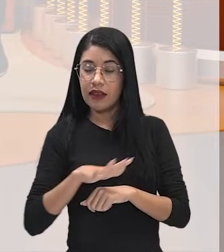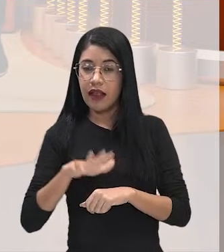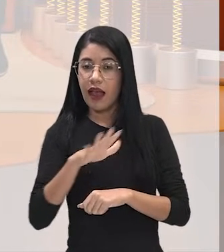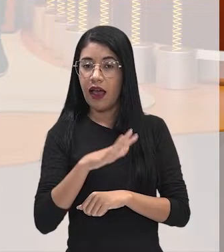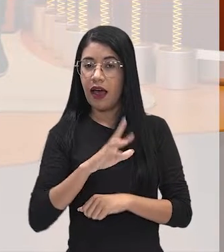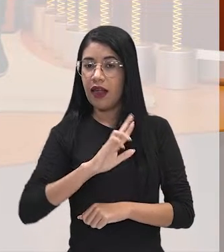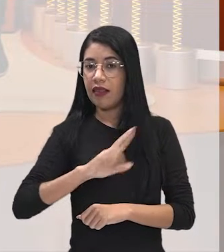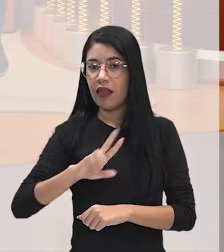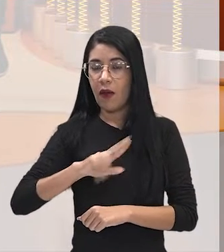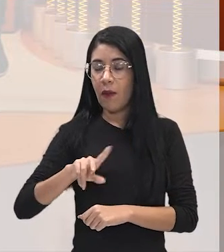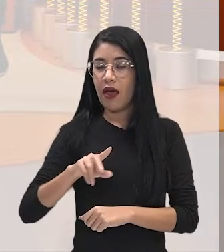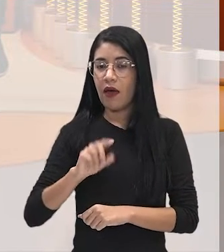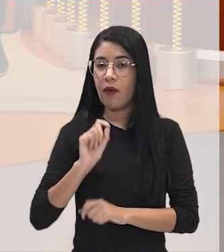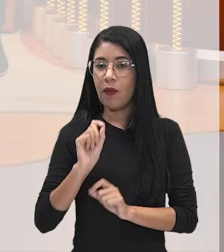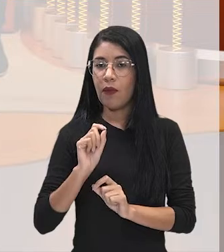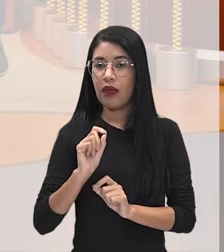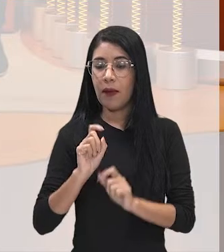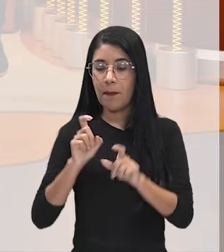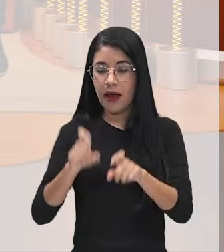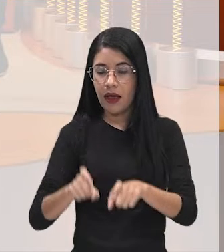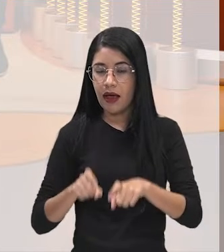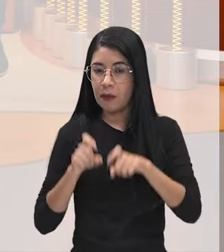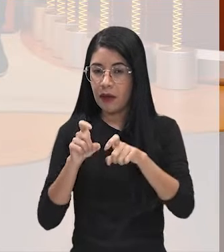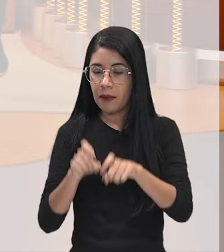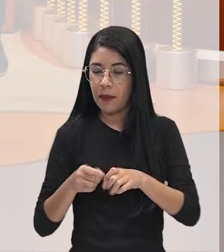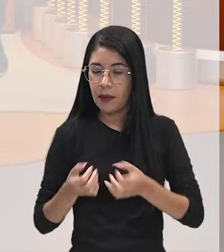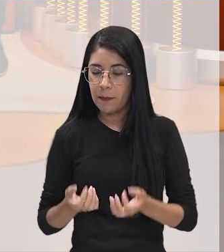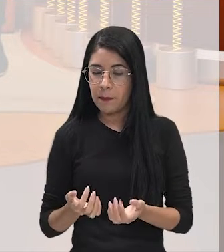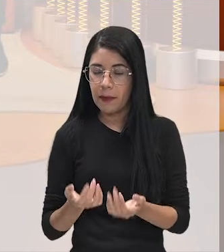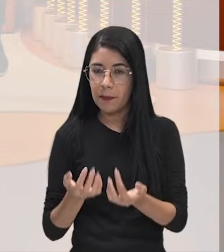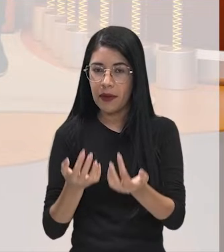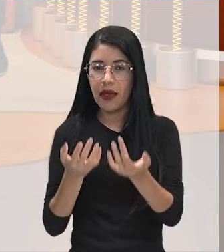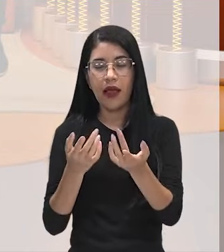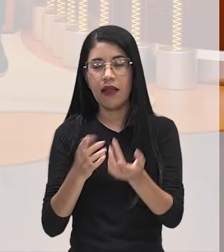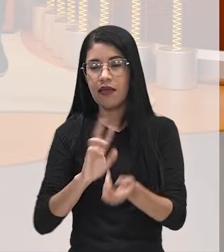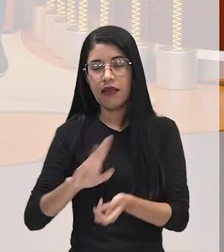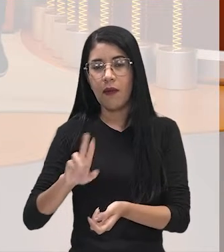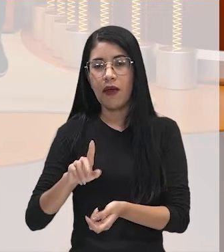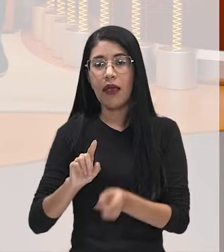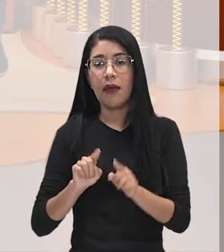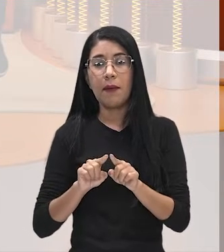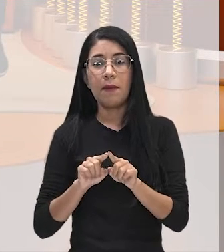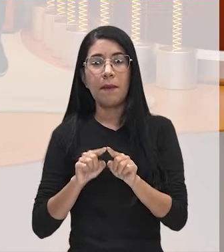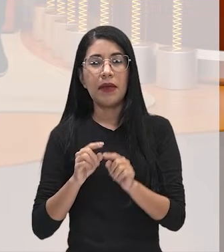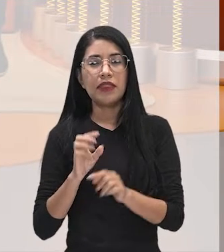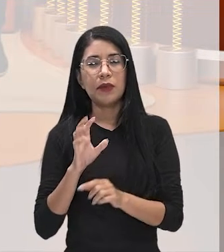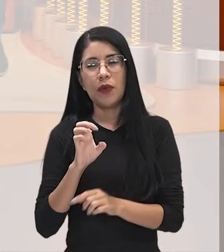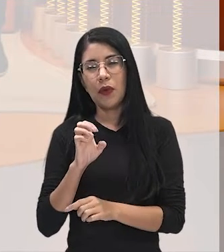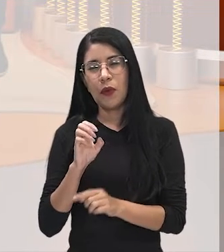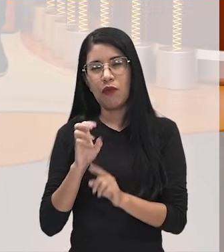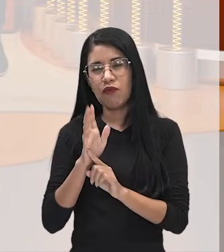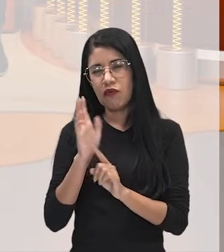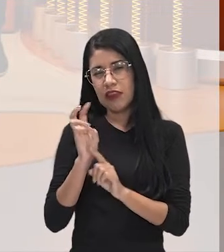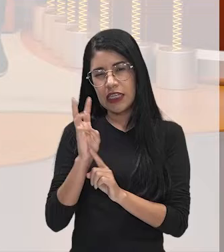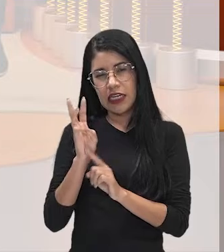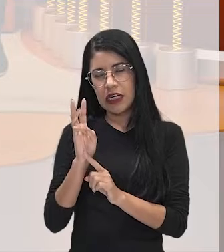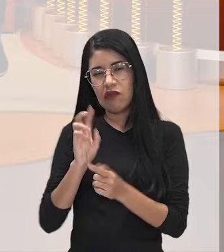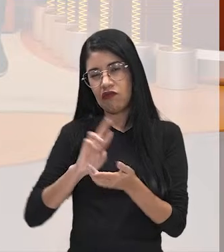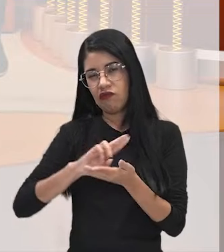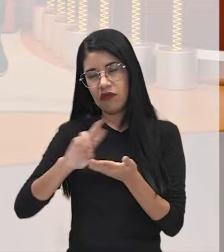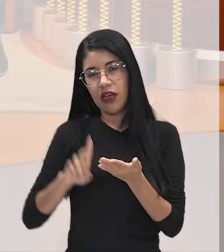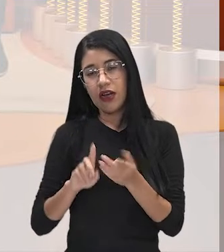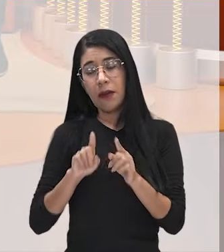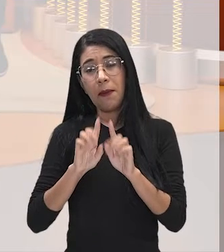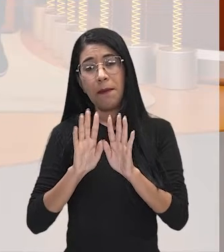é propícia para a agricultura, o cultivo de cereais, mas ela tem, então,